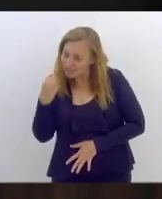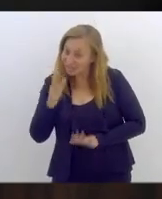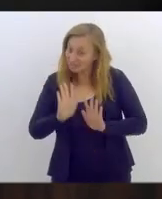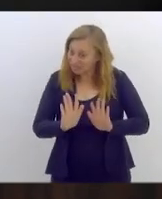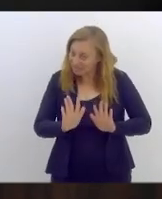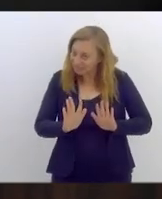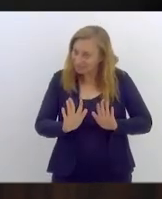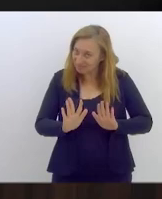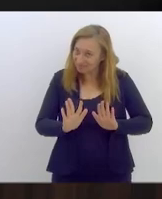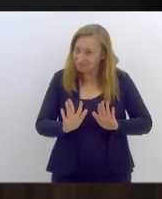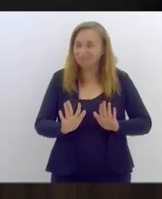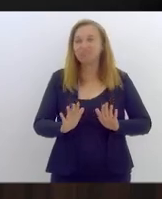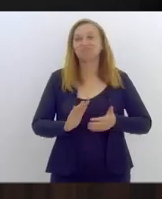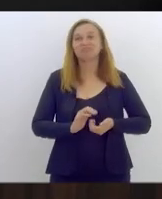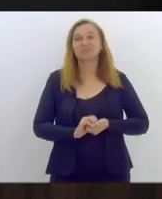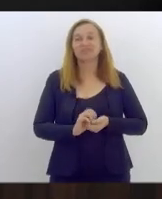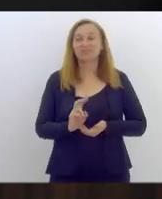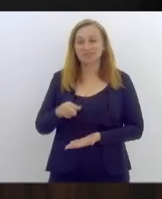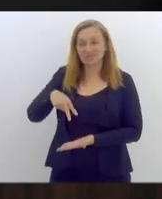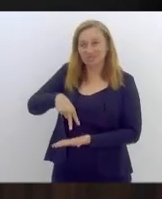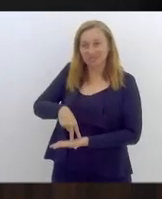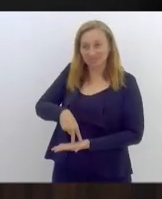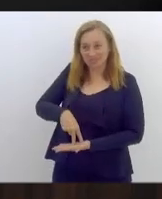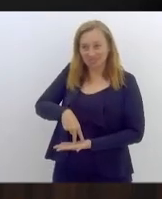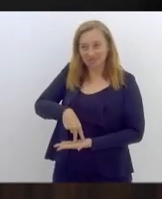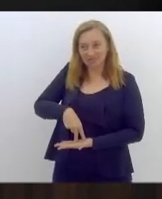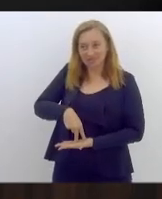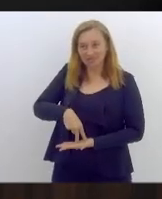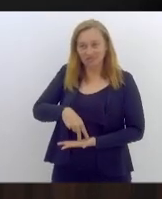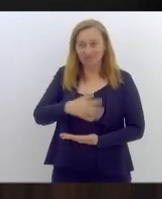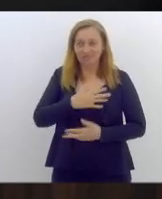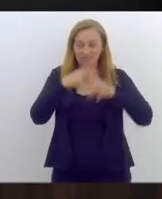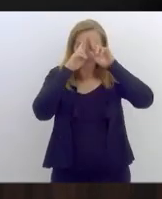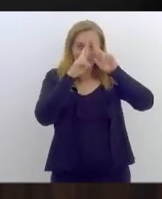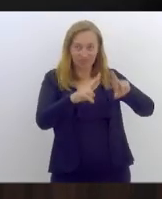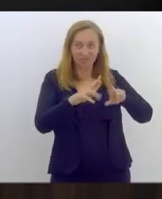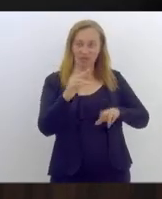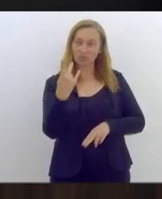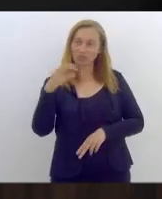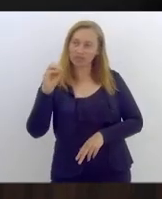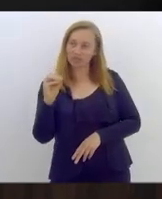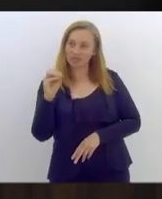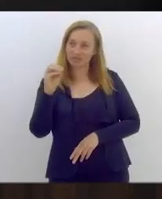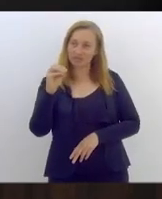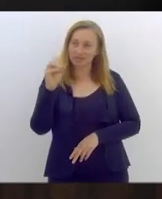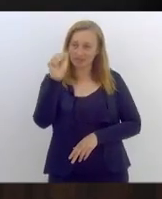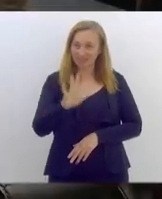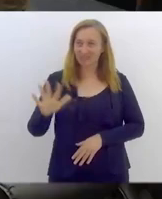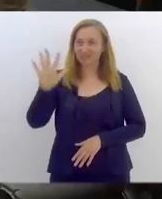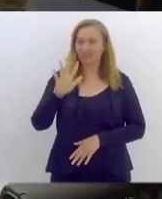né? Fiquemos em posição de respeito para ouvirmos o hino nacional.